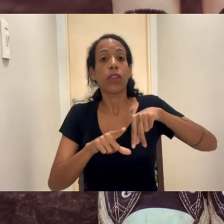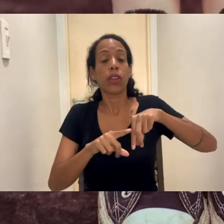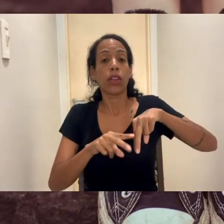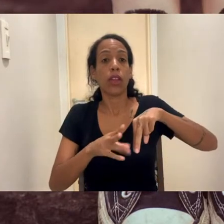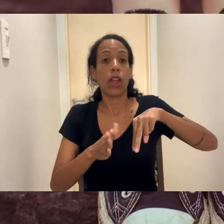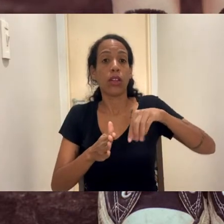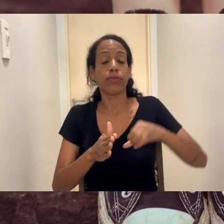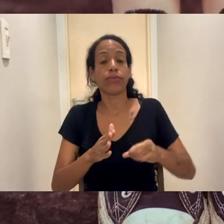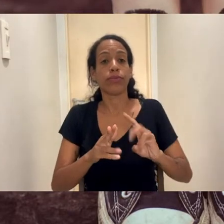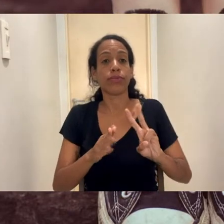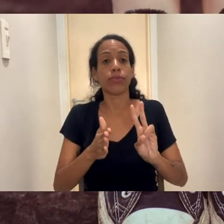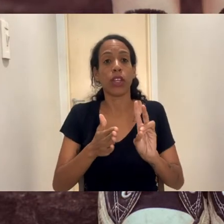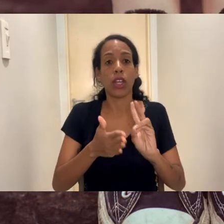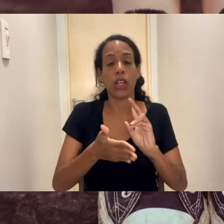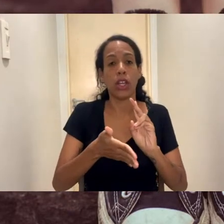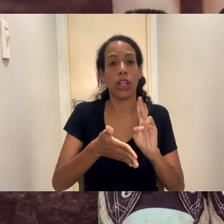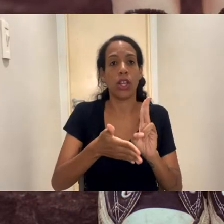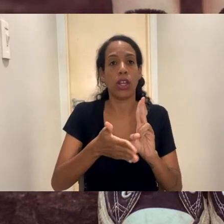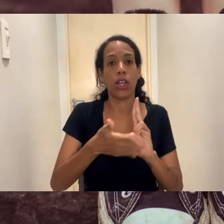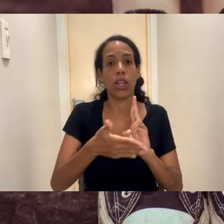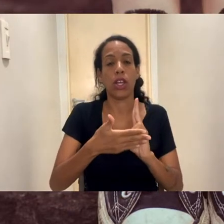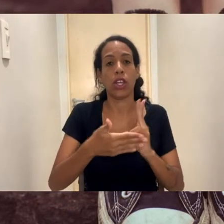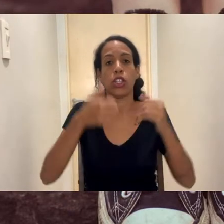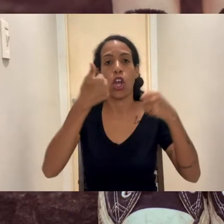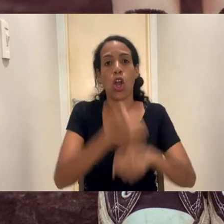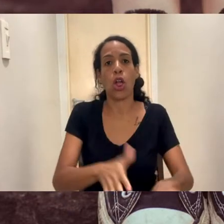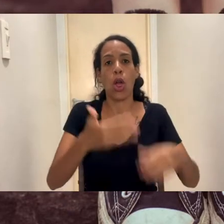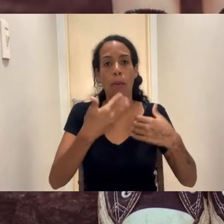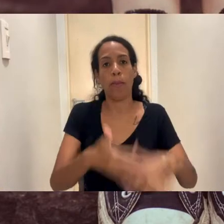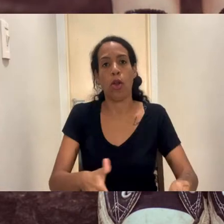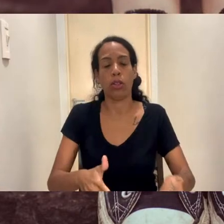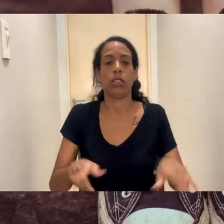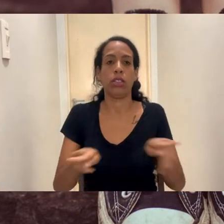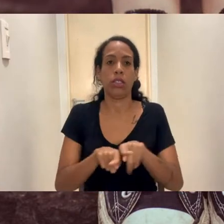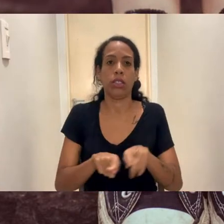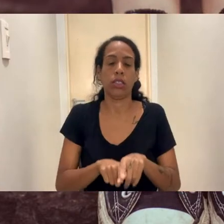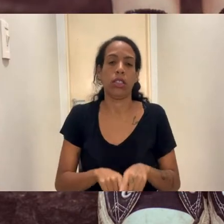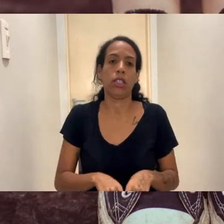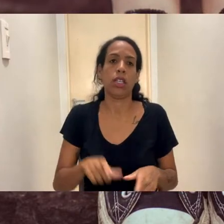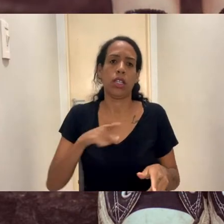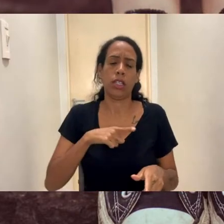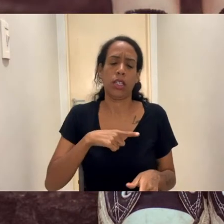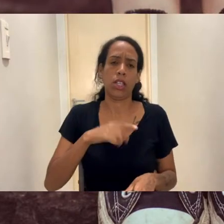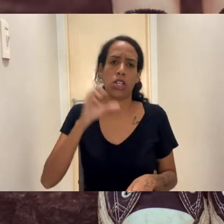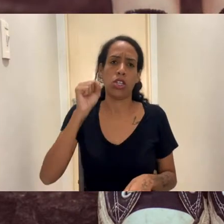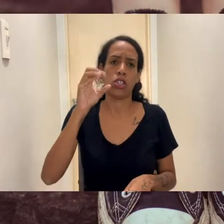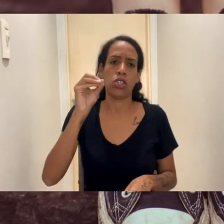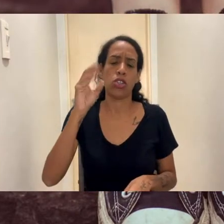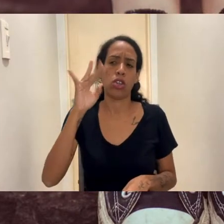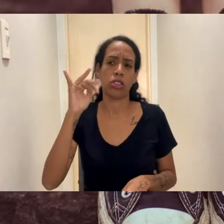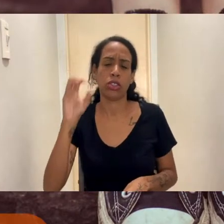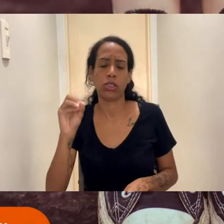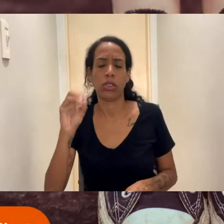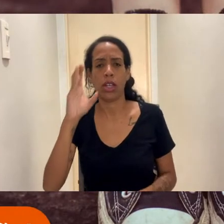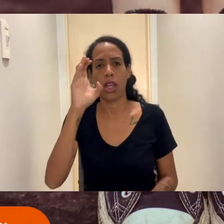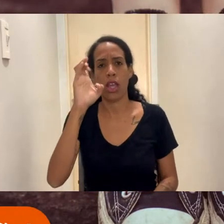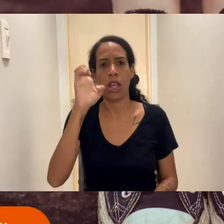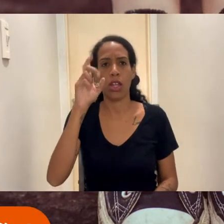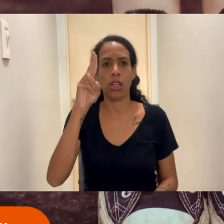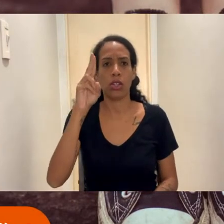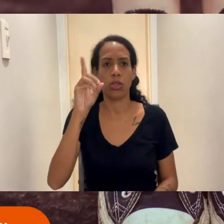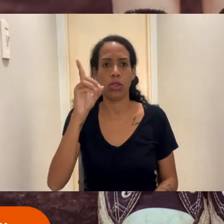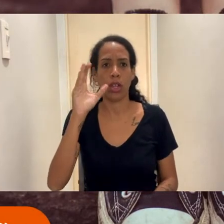o recorte dos adolescentes e das adolescentes que estão no sistema socioeducativo, é desses jovens que ela